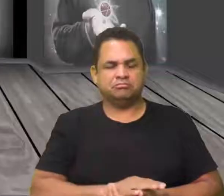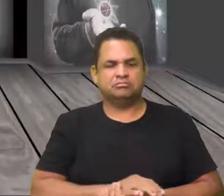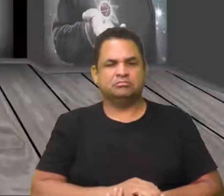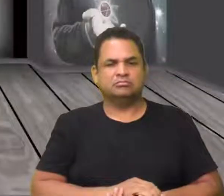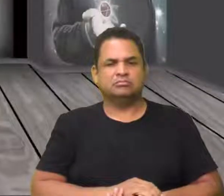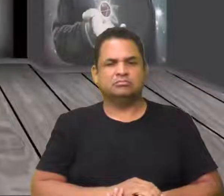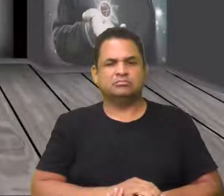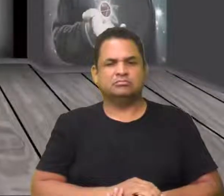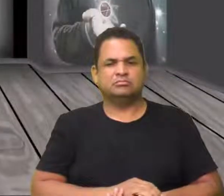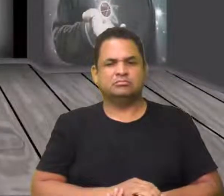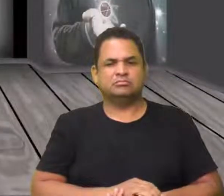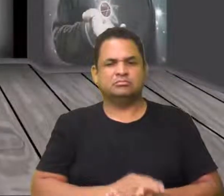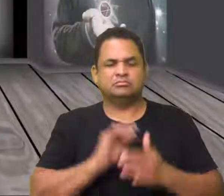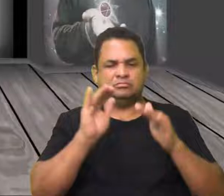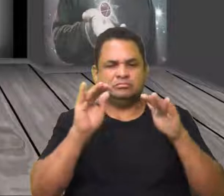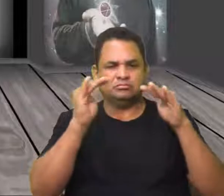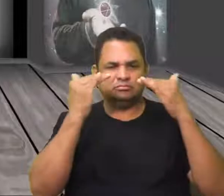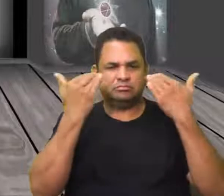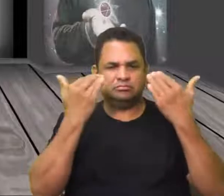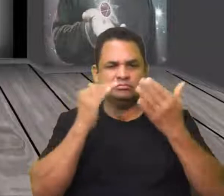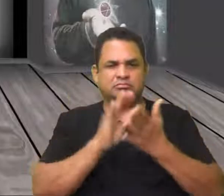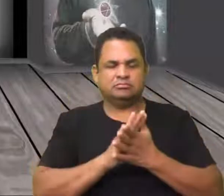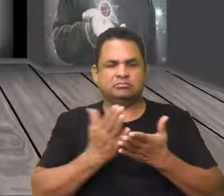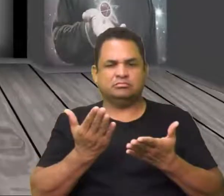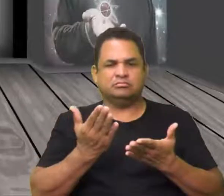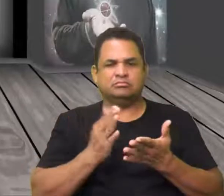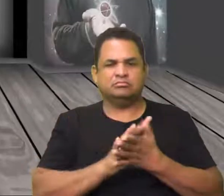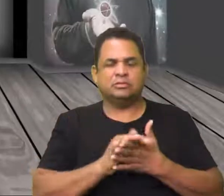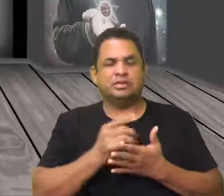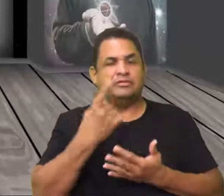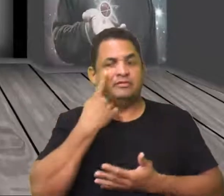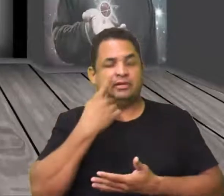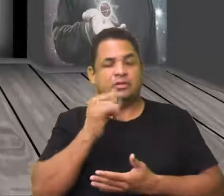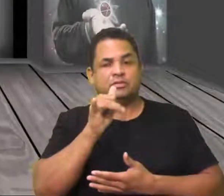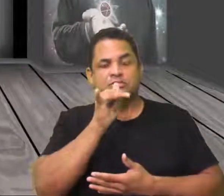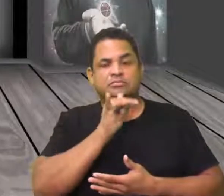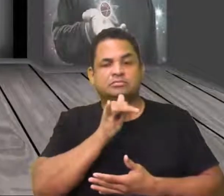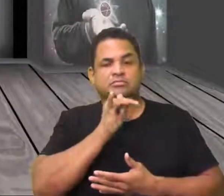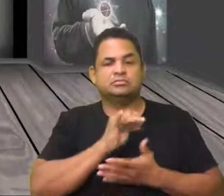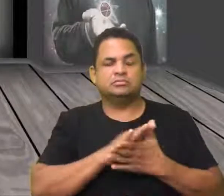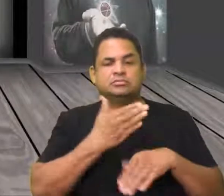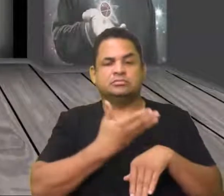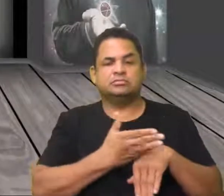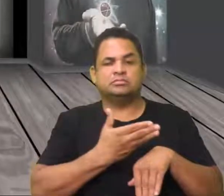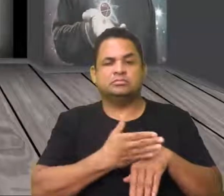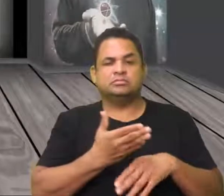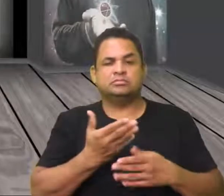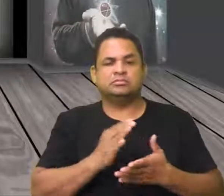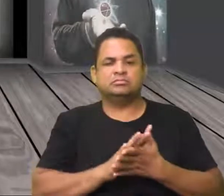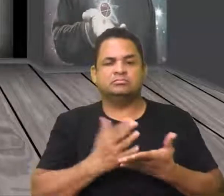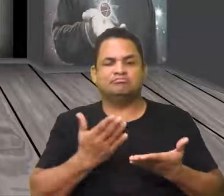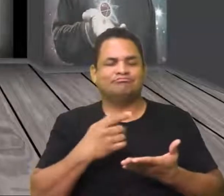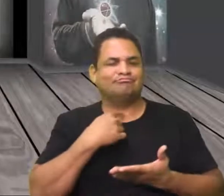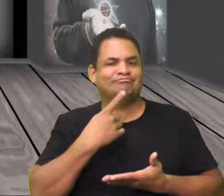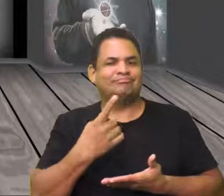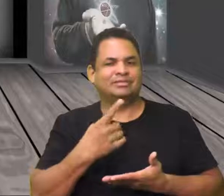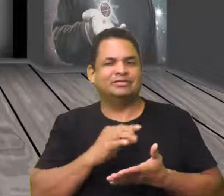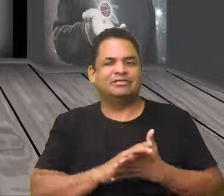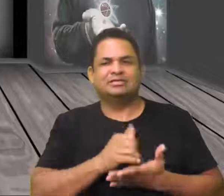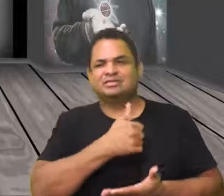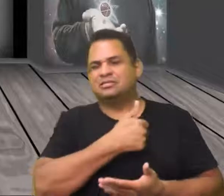aqui. Preste atenção para não pegar um exemplo, um exercício e querer... Não adianta você fazer 1000